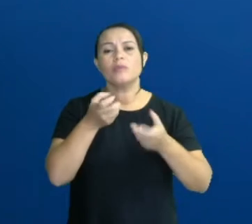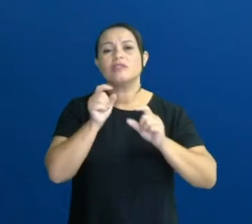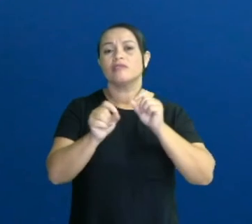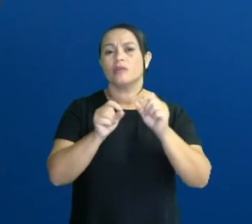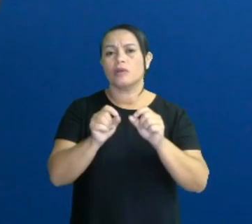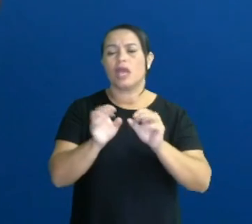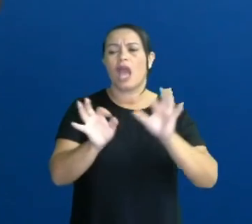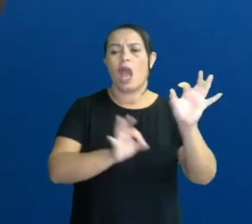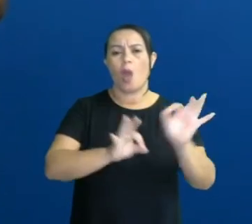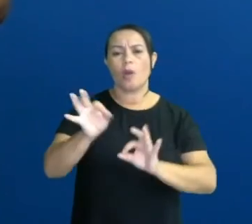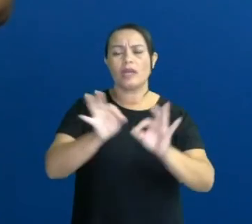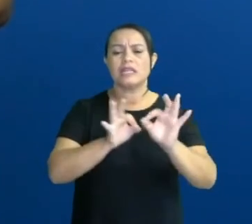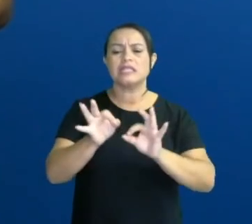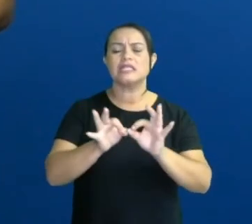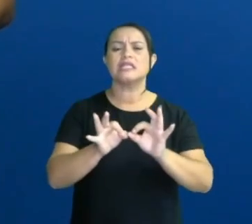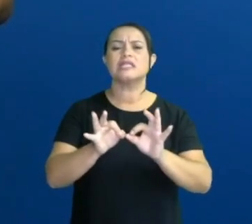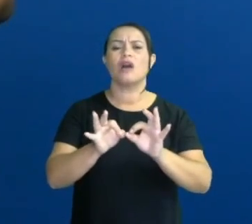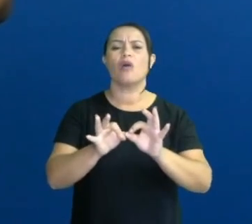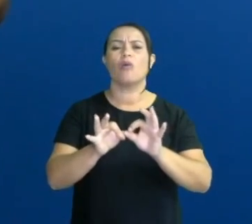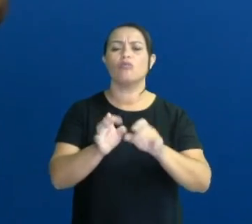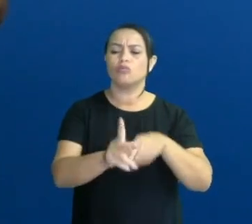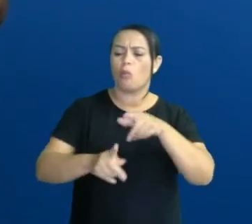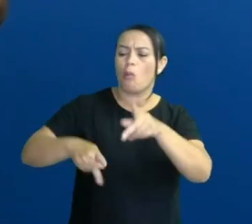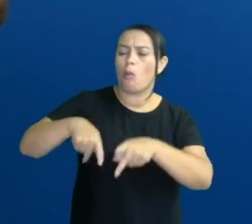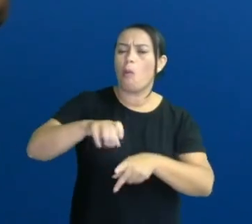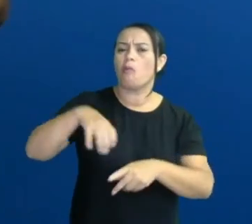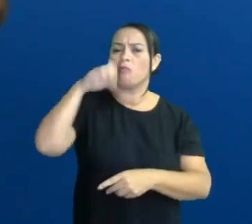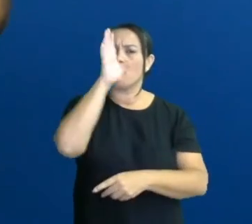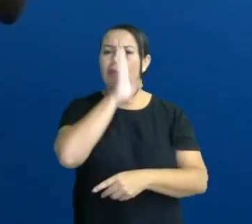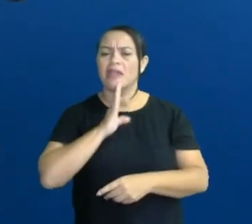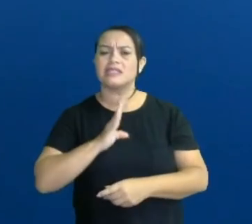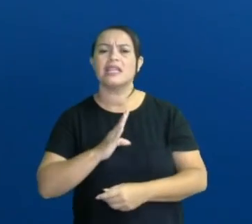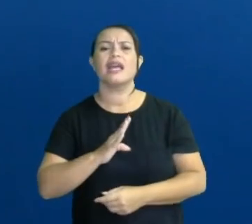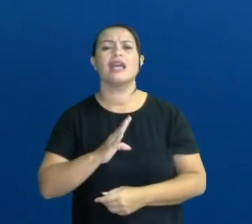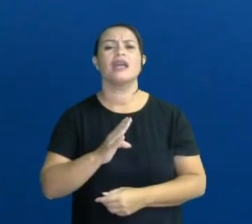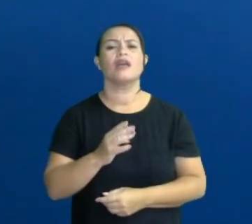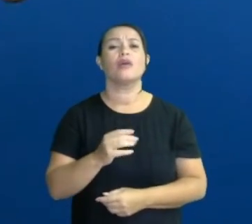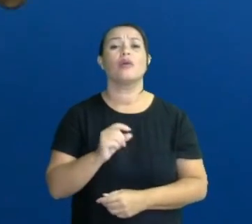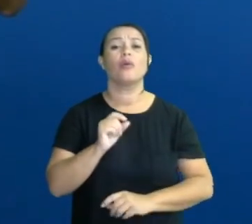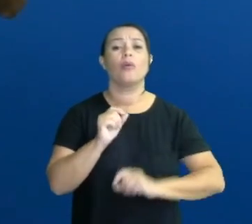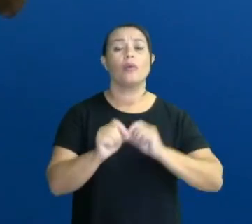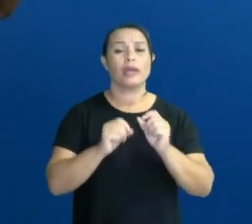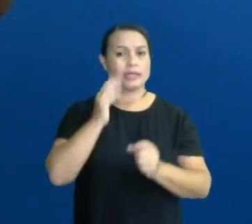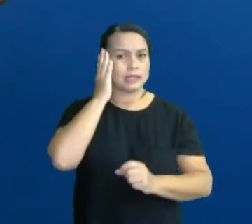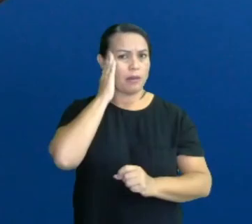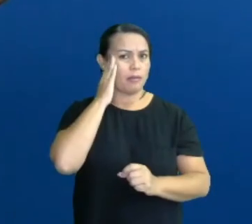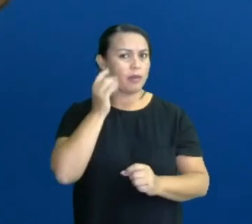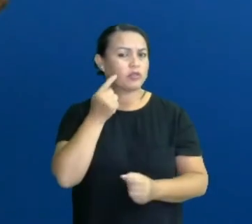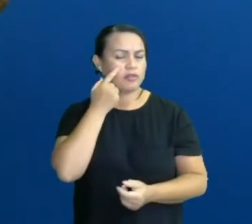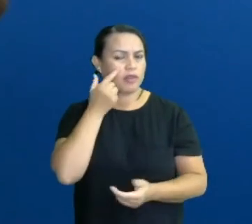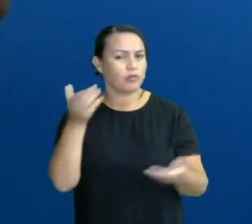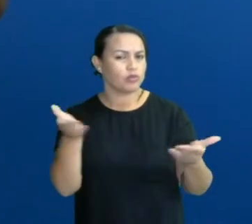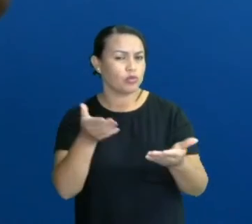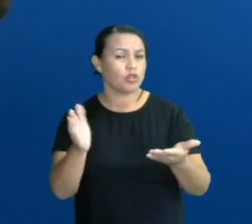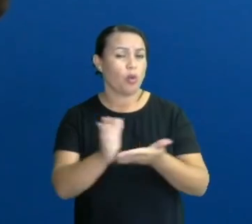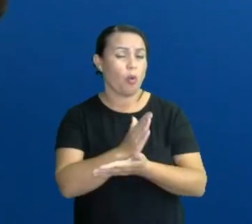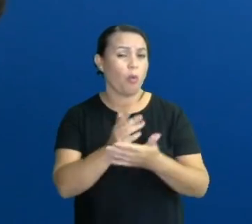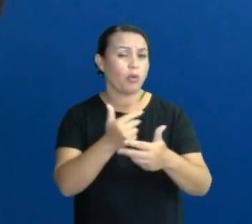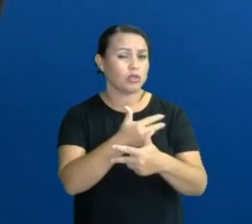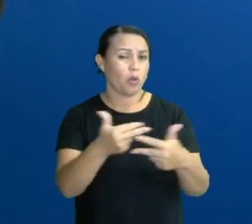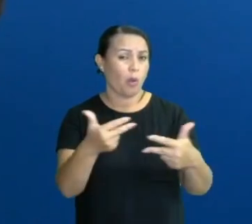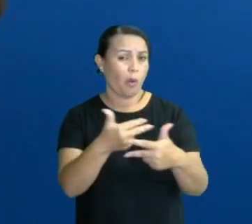a formação do povo brasileiro, sabendo que o que vemos hoje, muitas